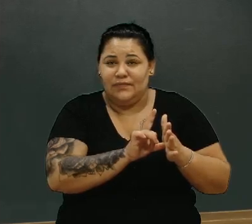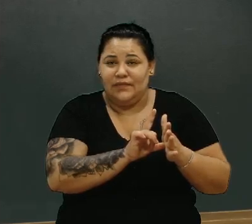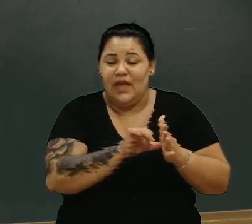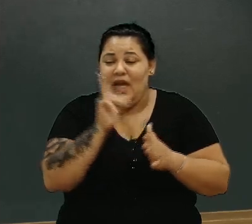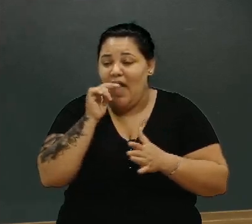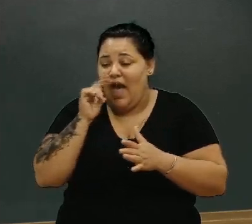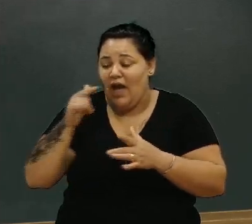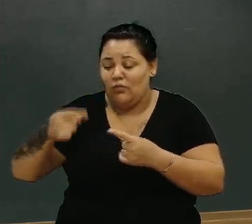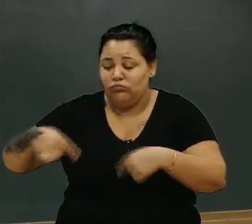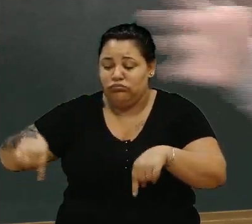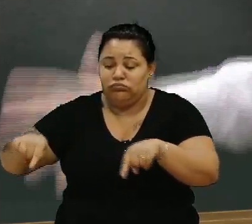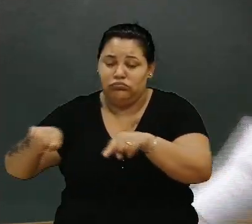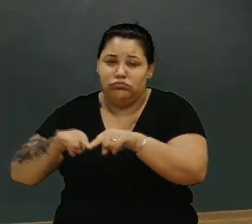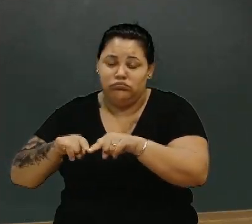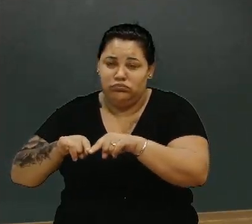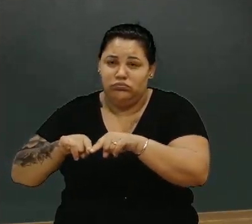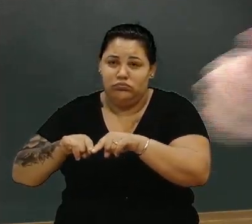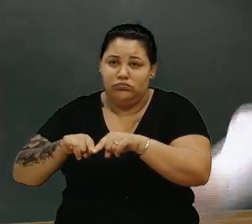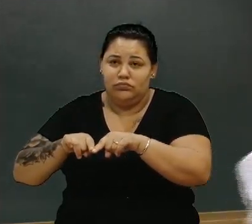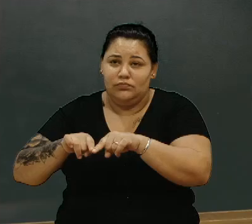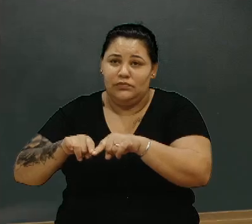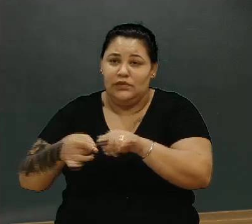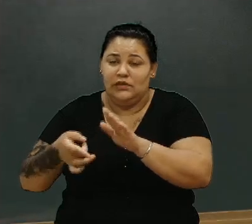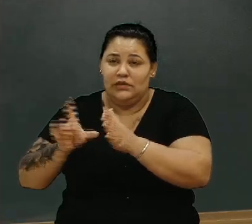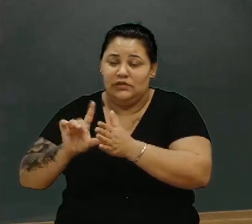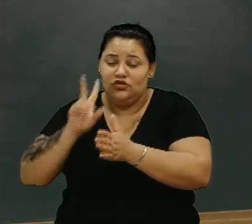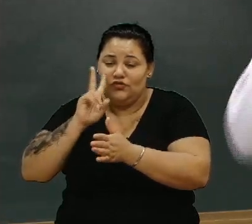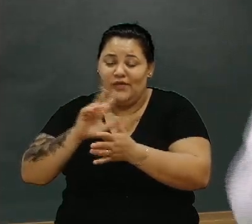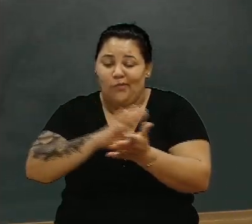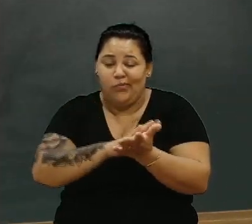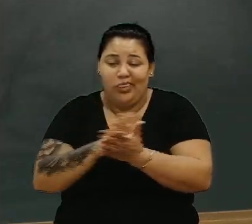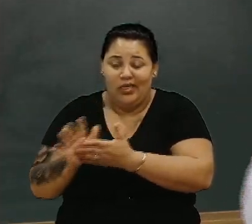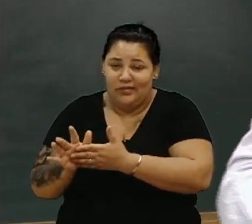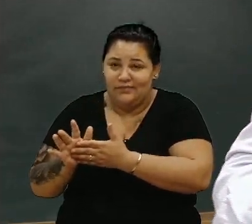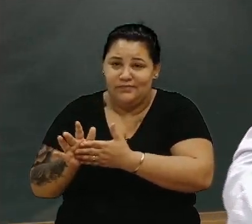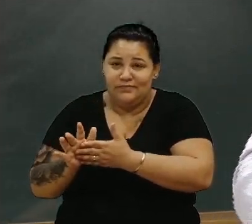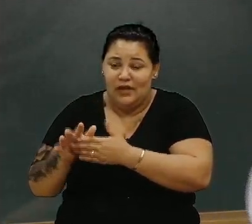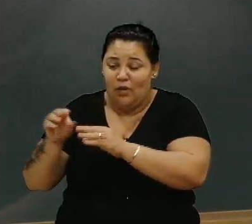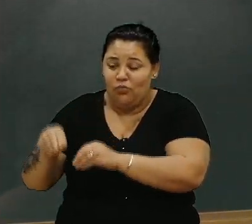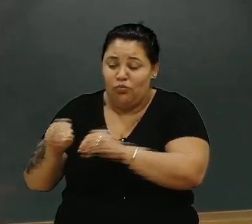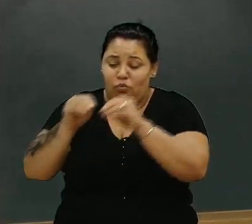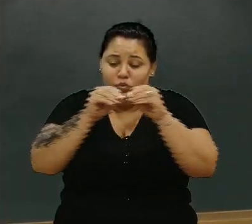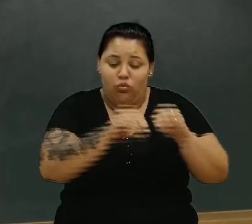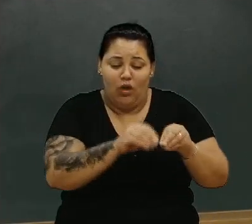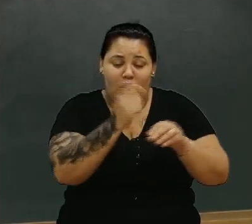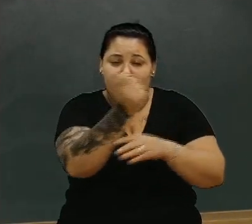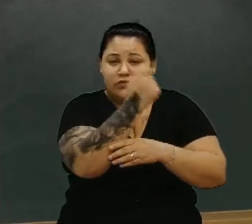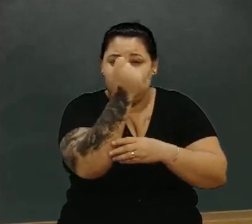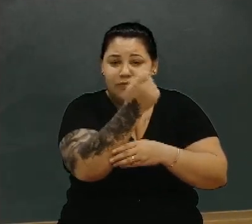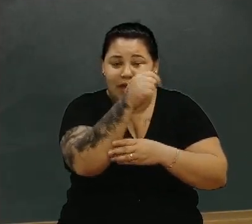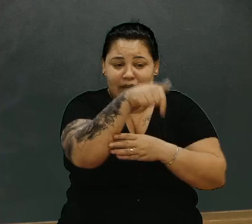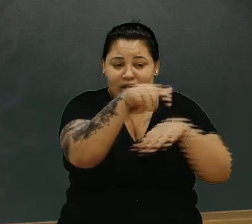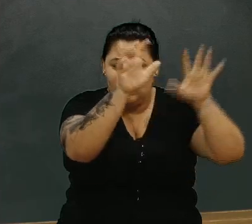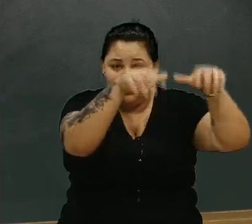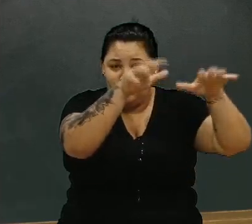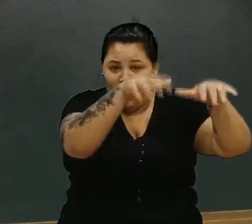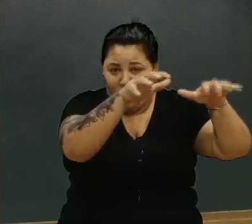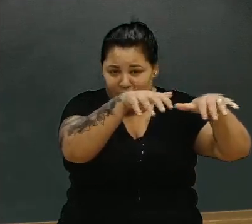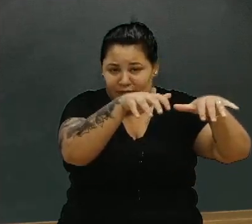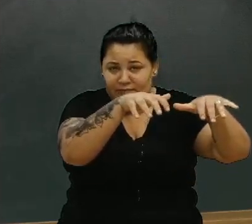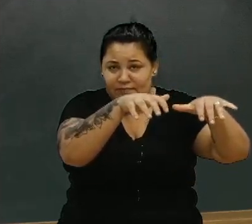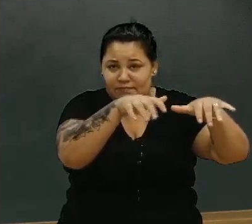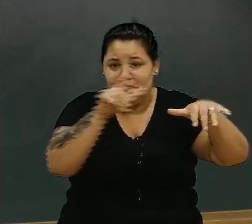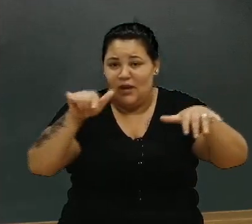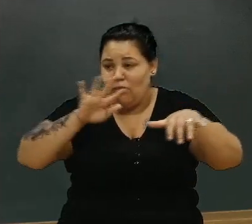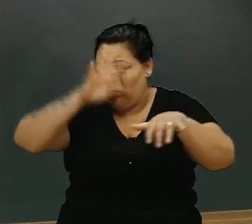Janeiro e em São Paulo, quando a gente via as tragédias de Petrópolis, se deslocou à zona do Rio Grande do Sul. Então, agora aqui chove mais e o corredor amazônico começou